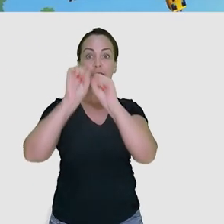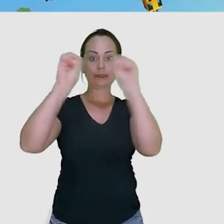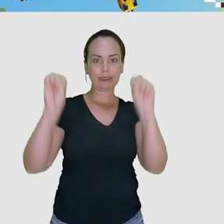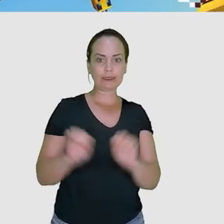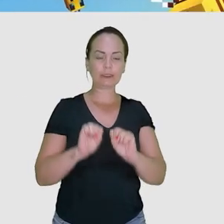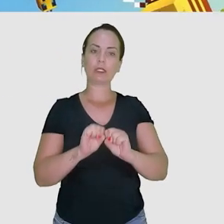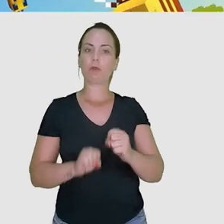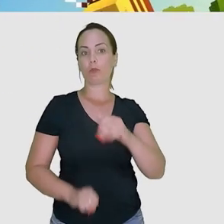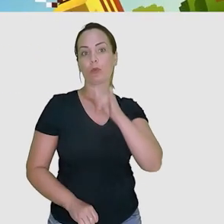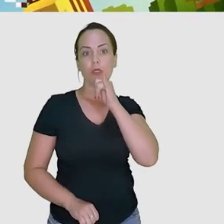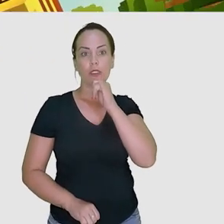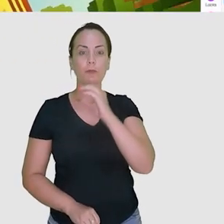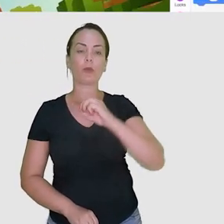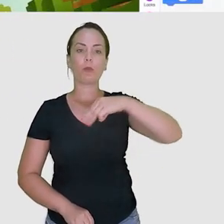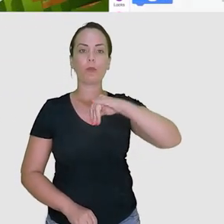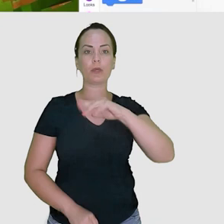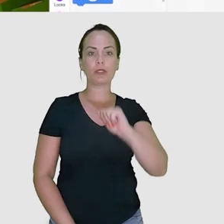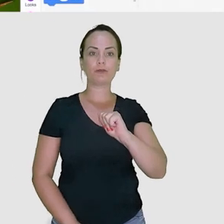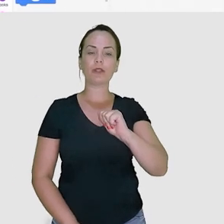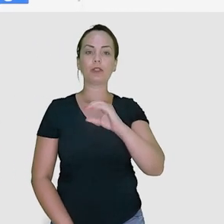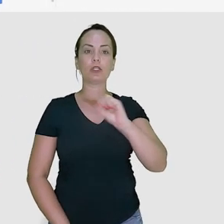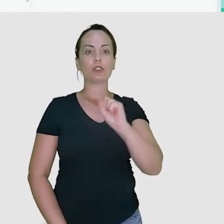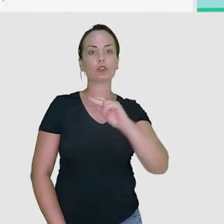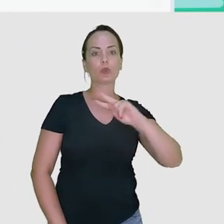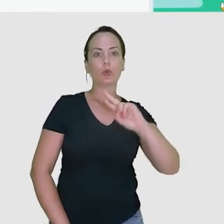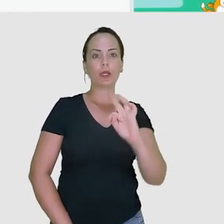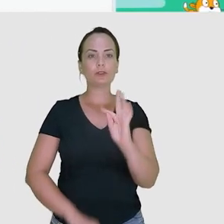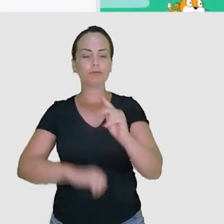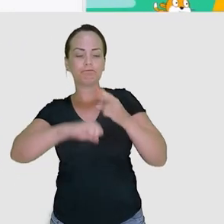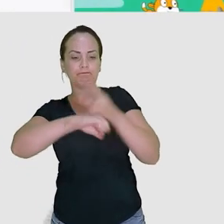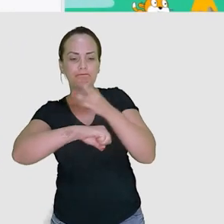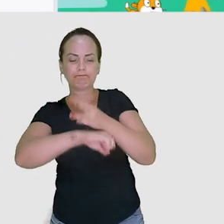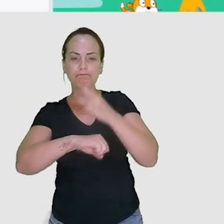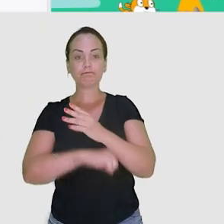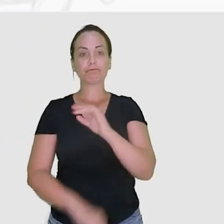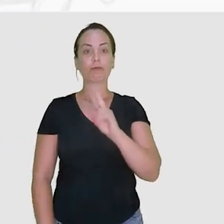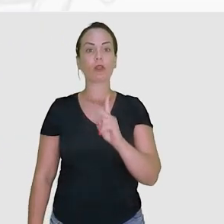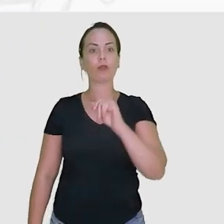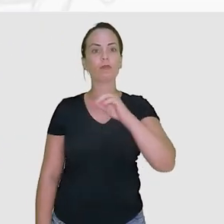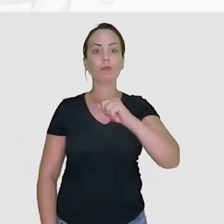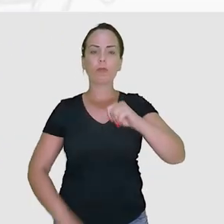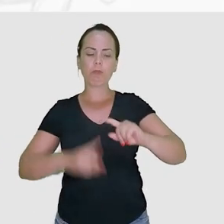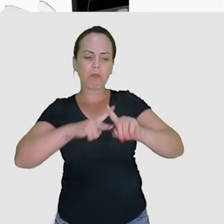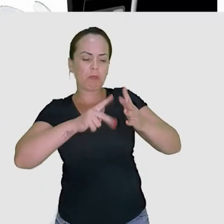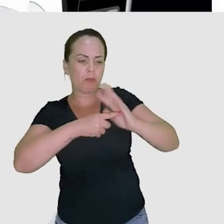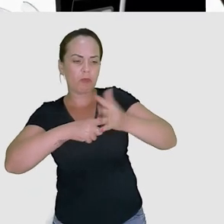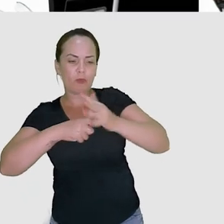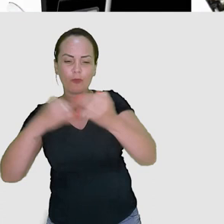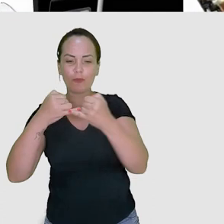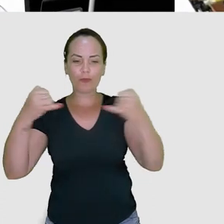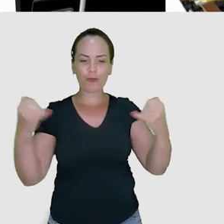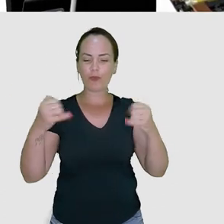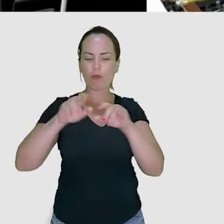jogos, aplicativos, são sistemas no geral, conjuntos de ideias, como Minecraft, o Scratch, o WhatsApp. E hardware